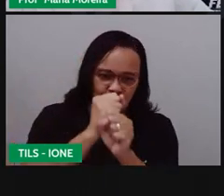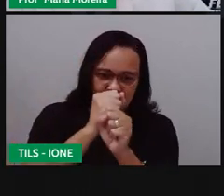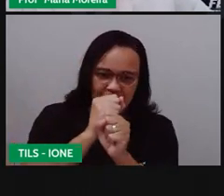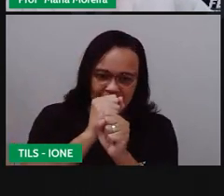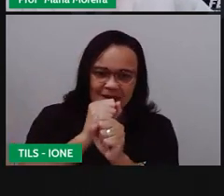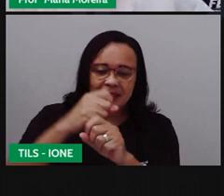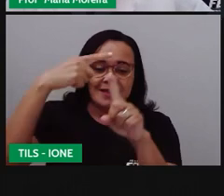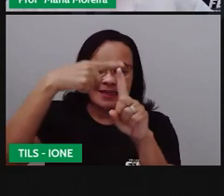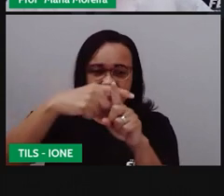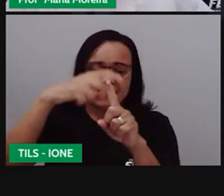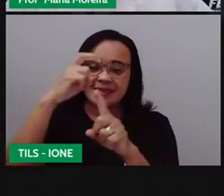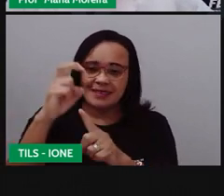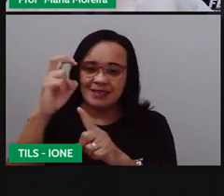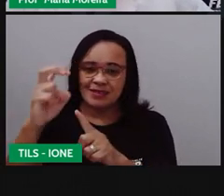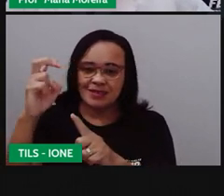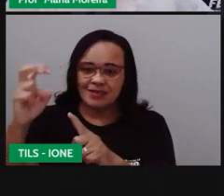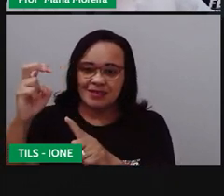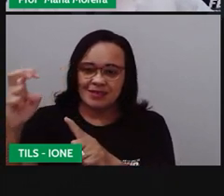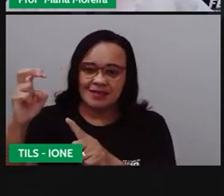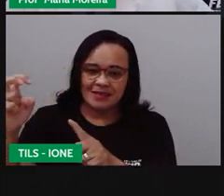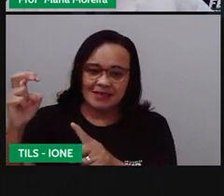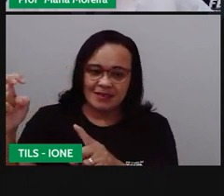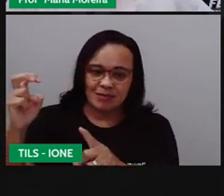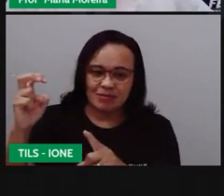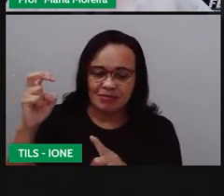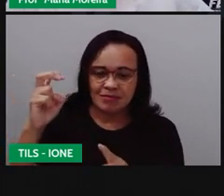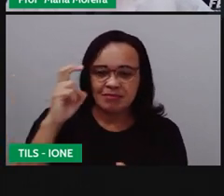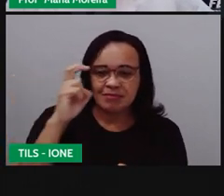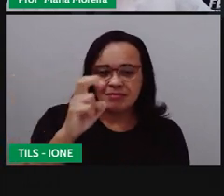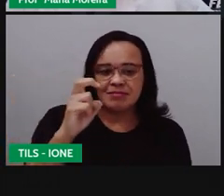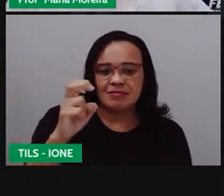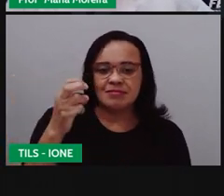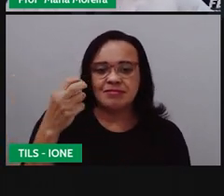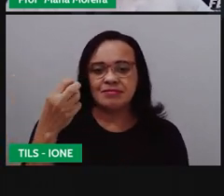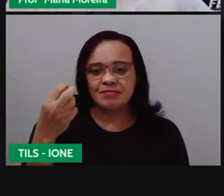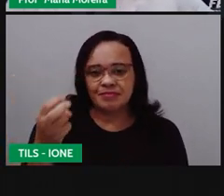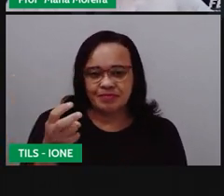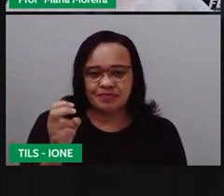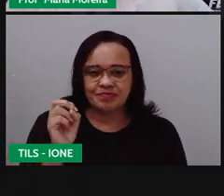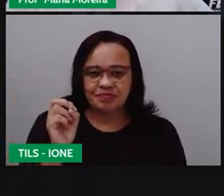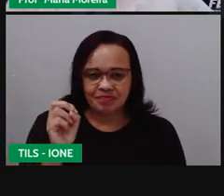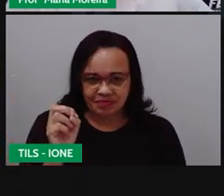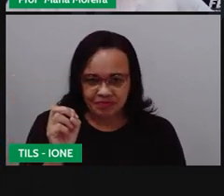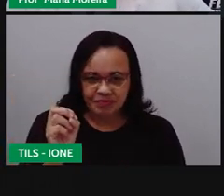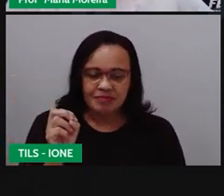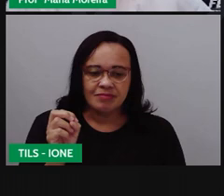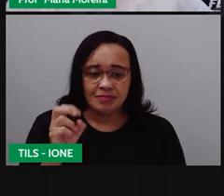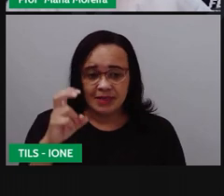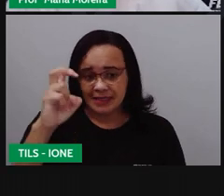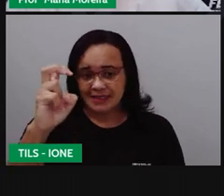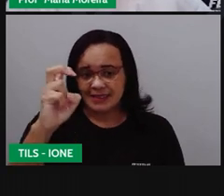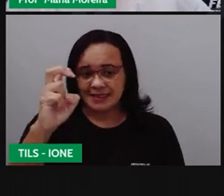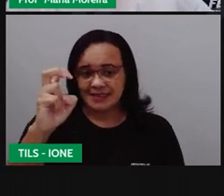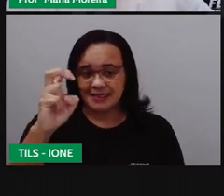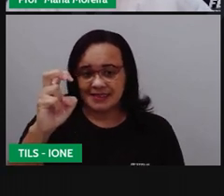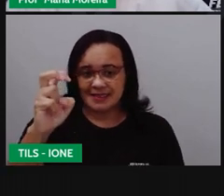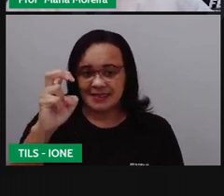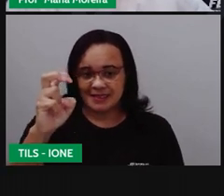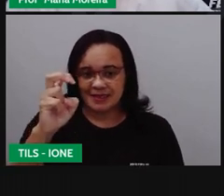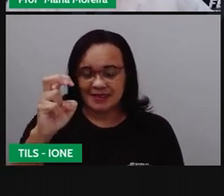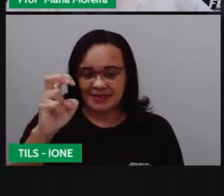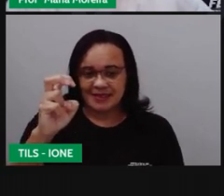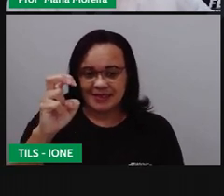5, mais 5, né? Porque vamos contar aqui, ó. 1, 2, 3, 4, 5. Aqui, né?